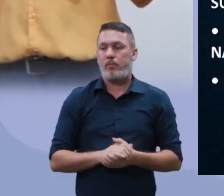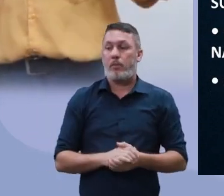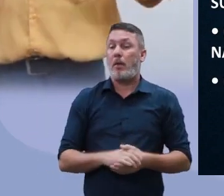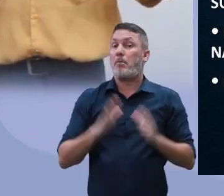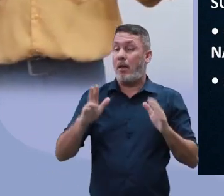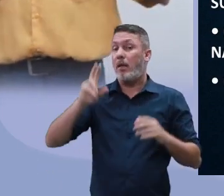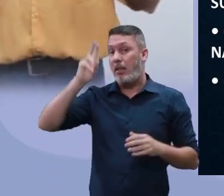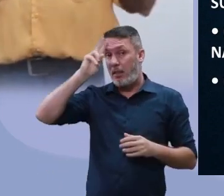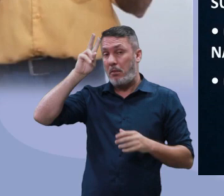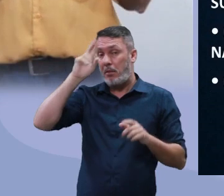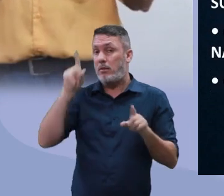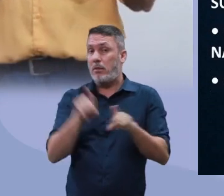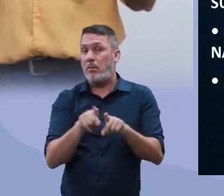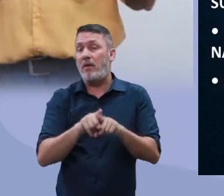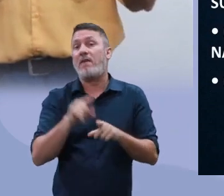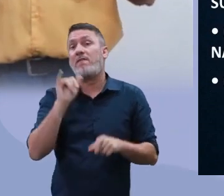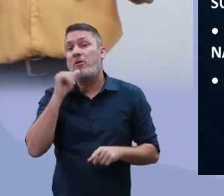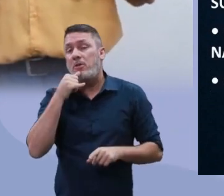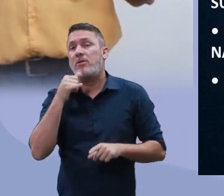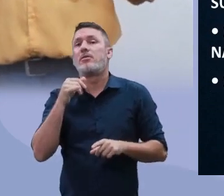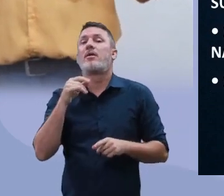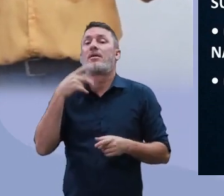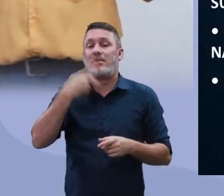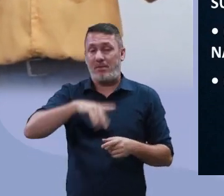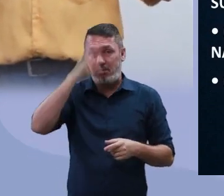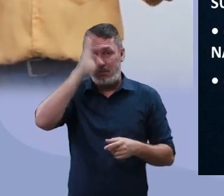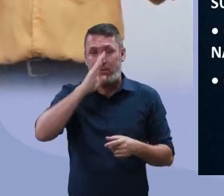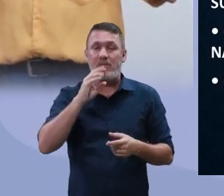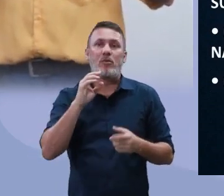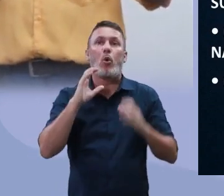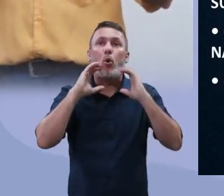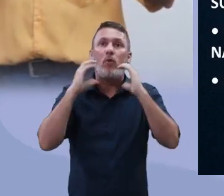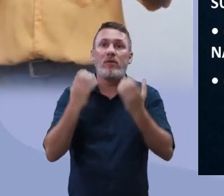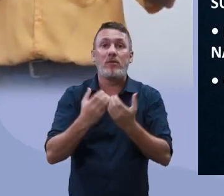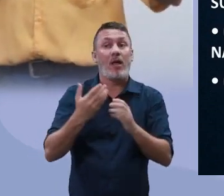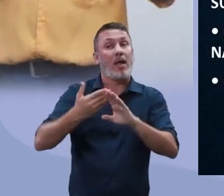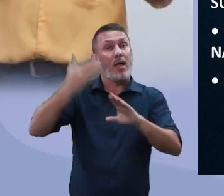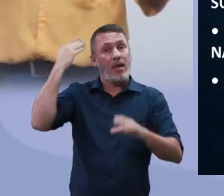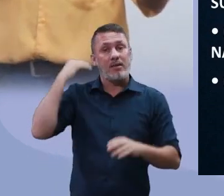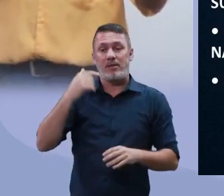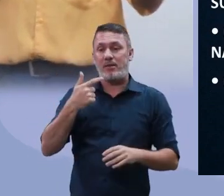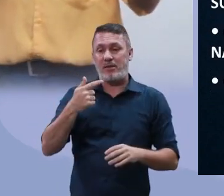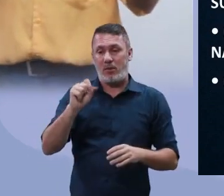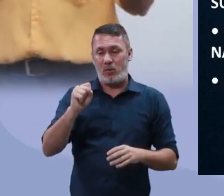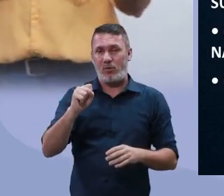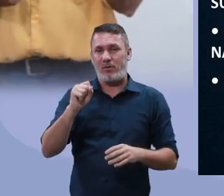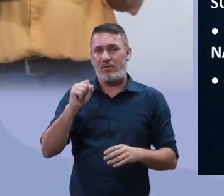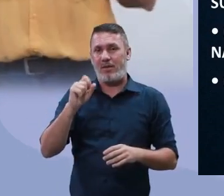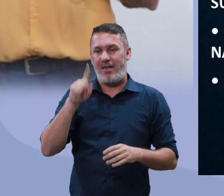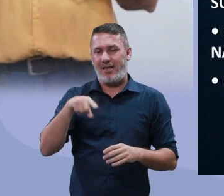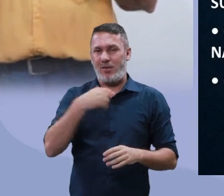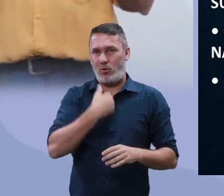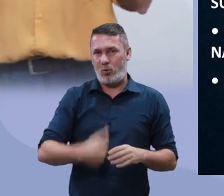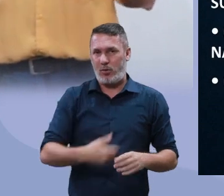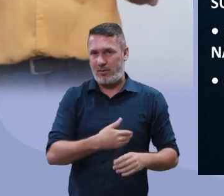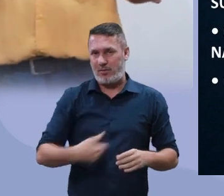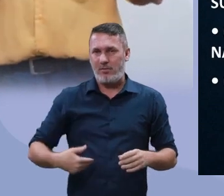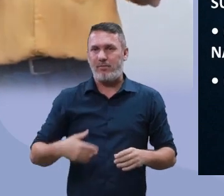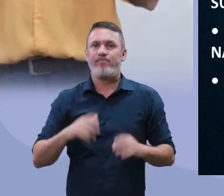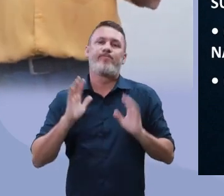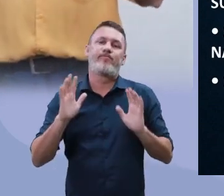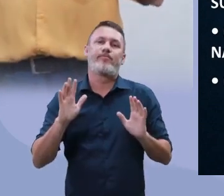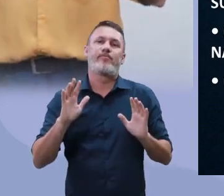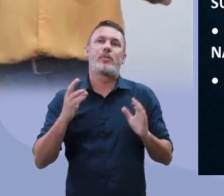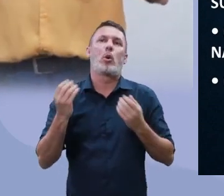Mas só relembrando que, infelizmente, nós não tivemos uma representatividade muito boa na Convenção de 72. E uma forma que o Brasil